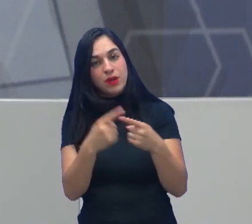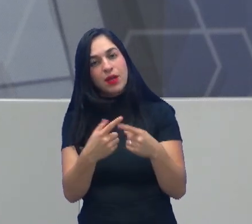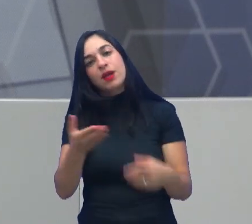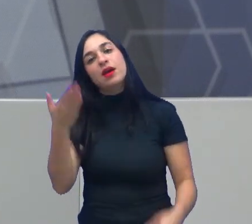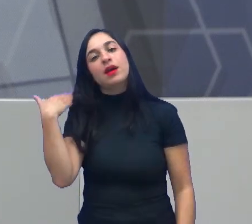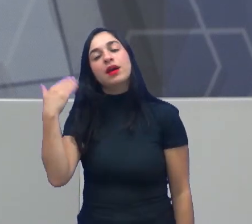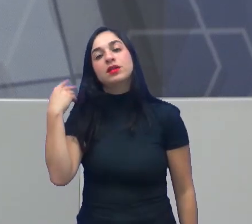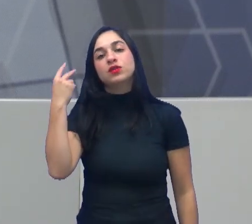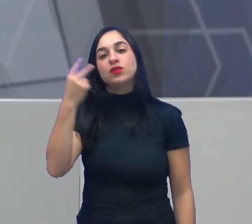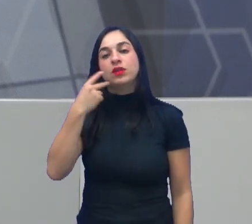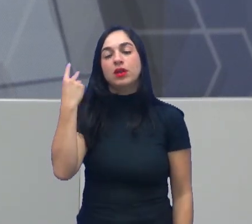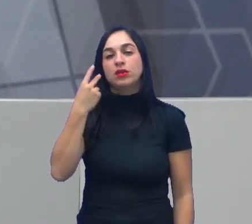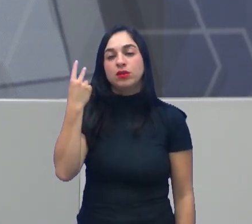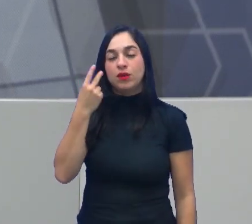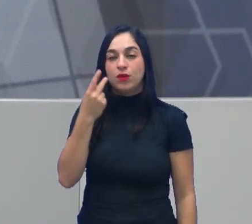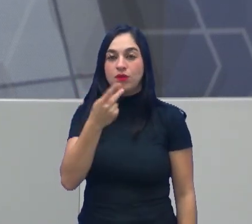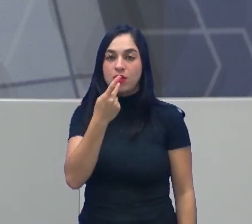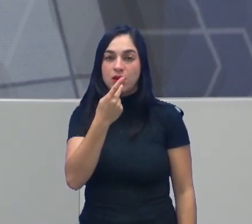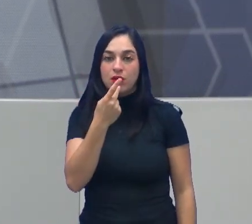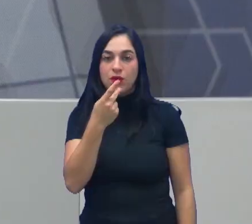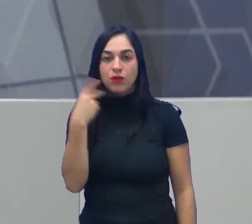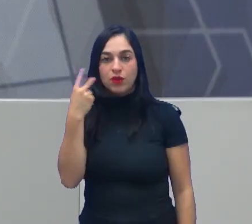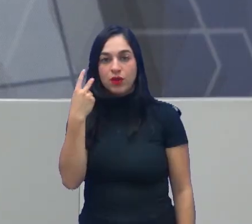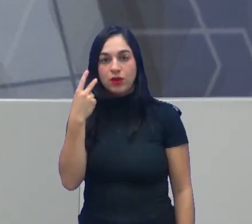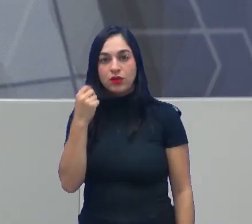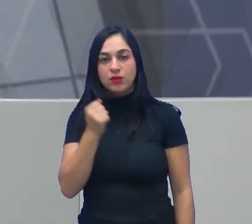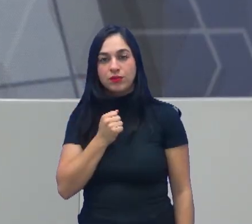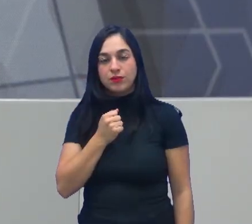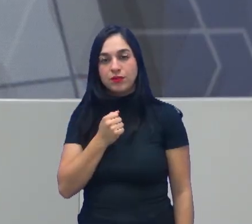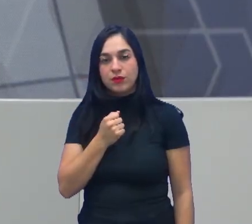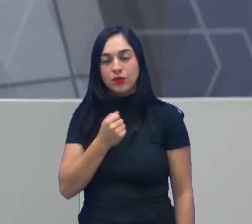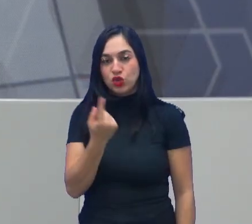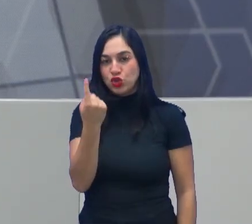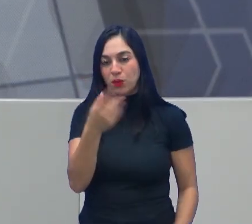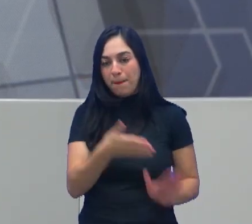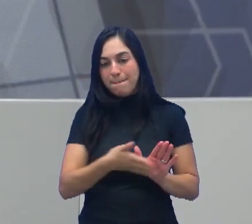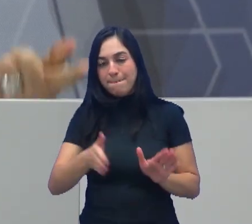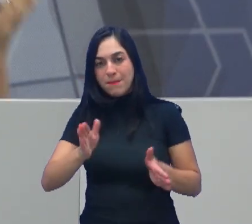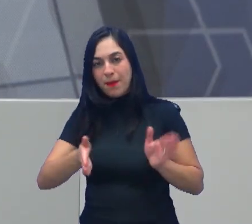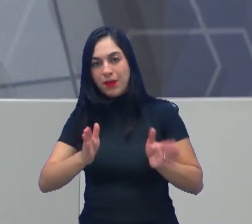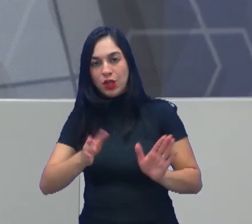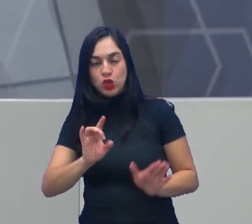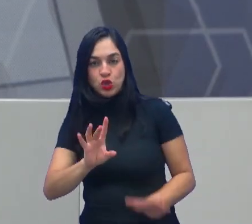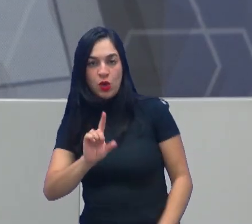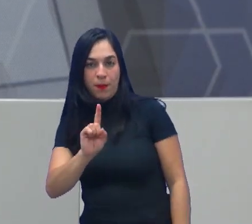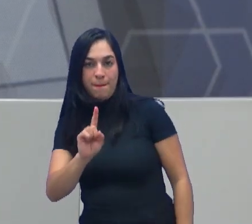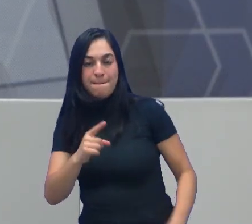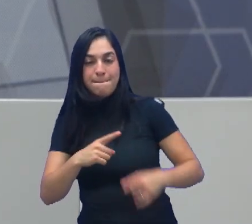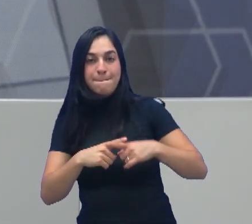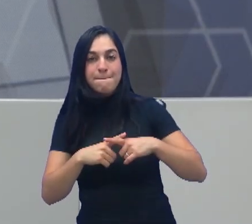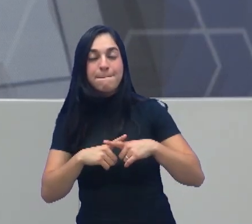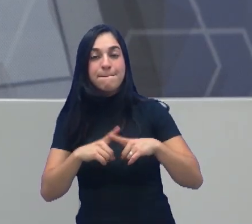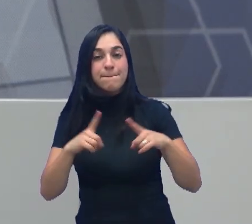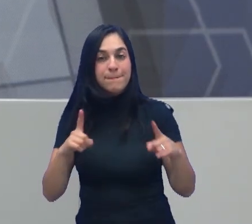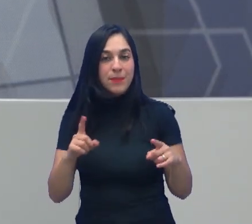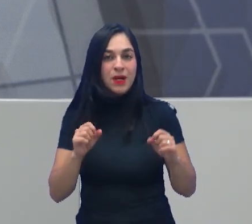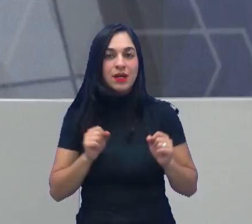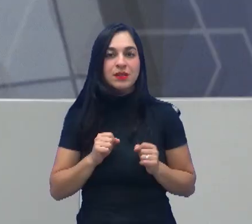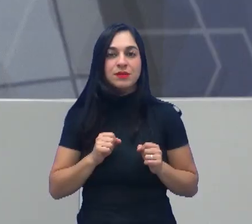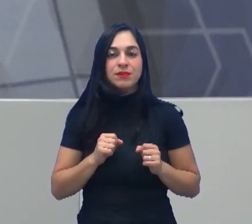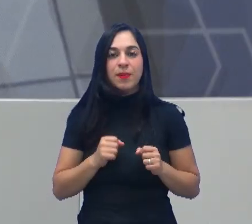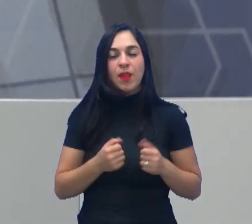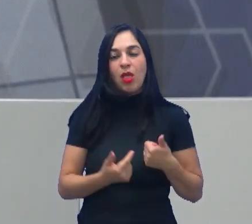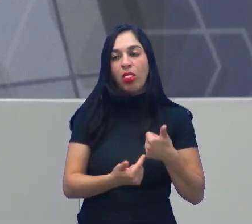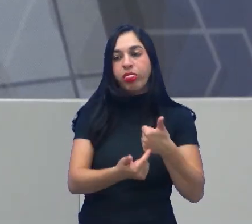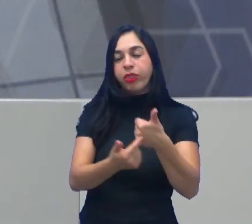de falar, vereador de um mandato, 2 mandatos, sei lá quanto, mas que faz likes